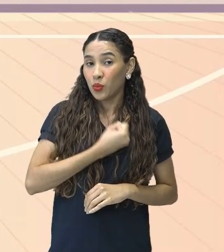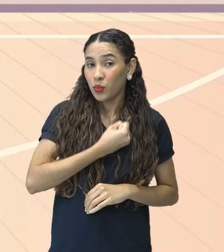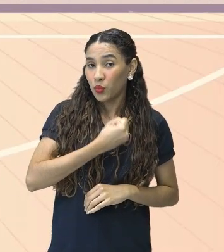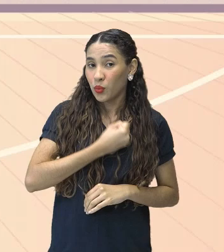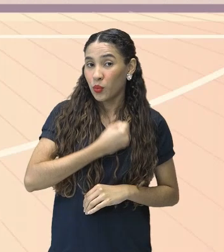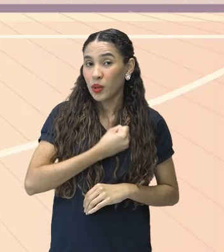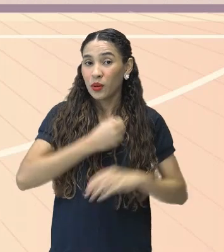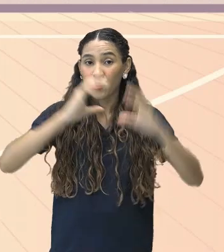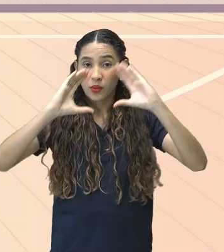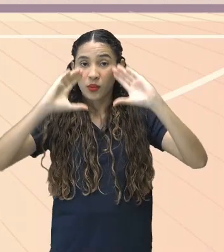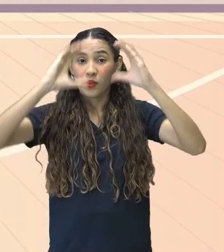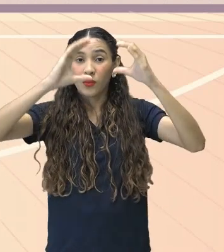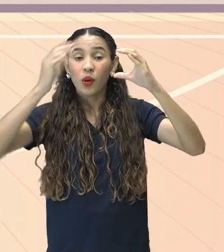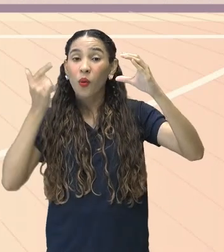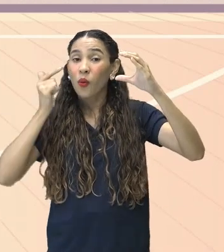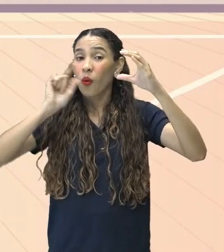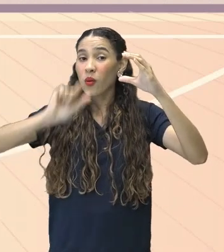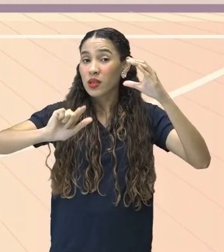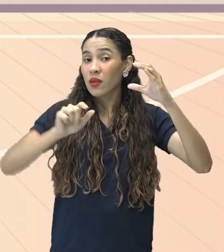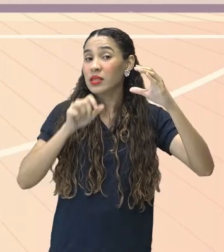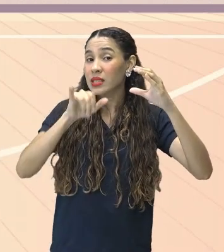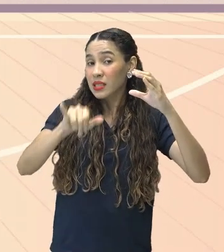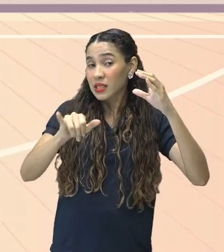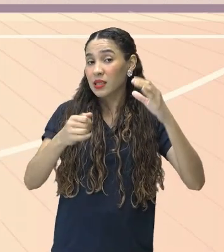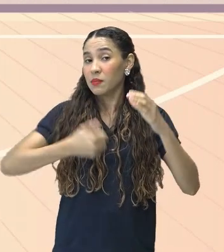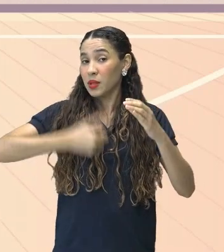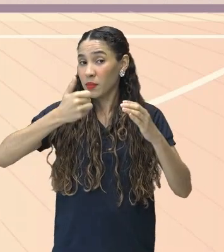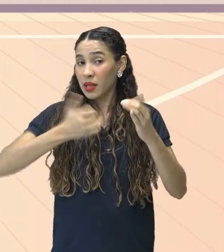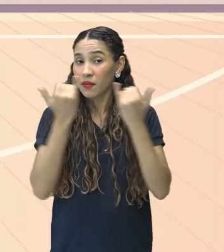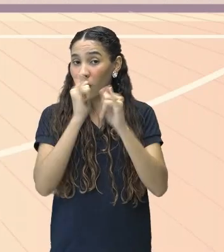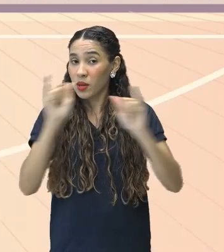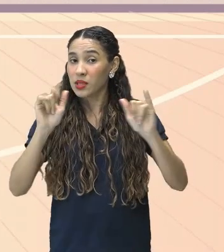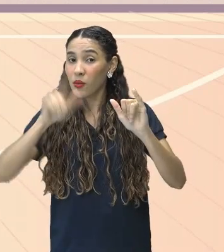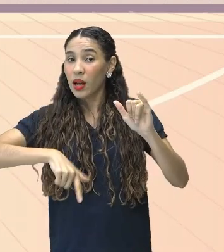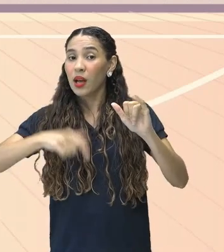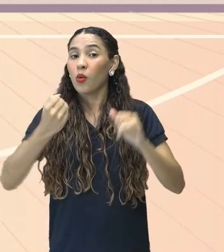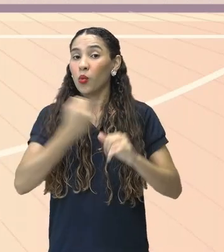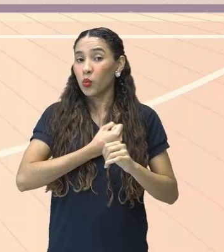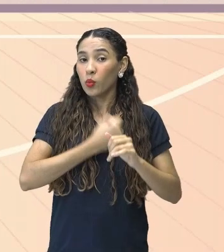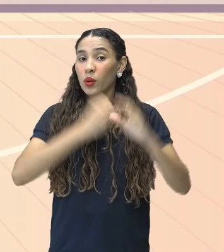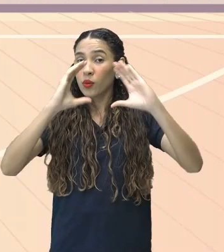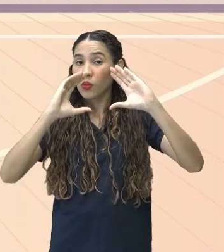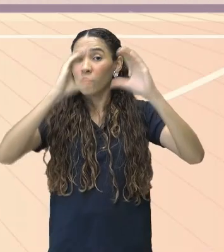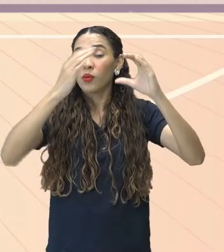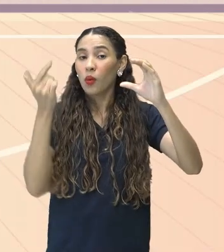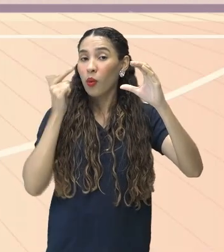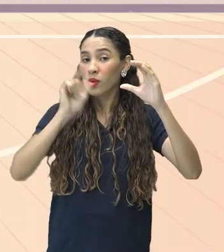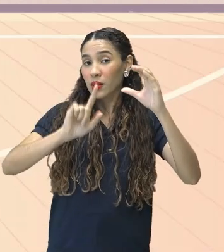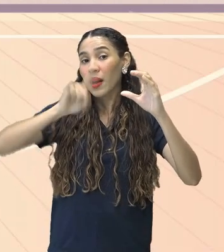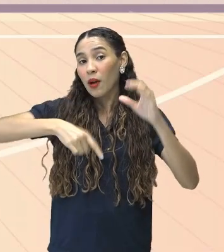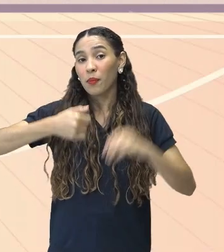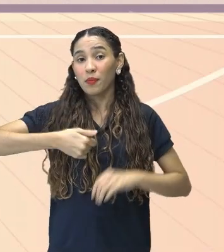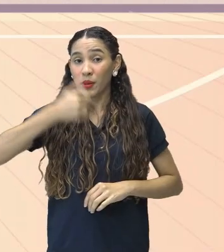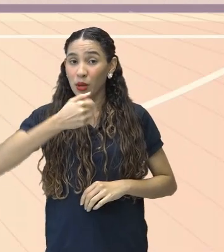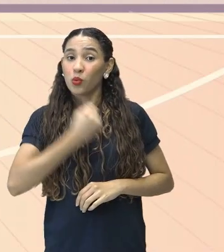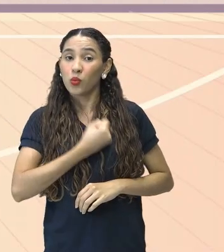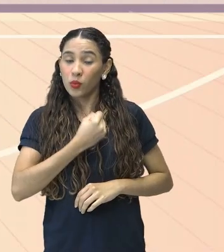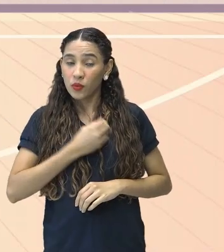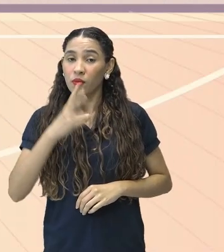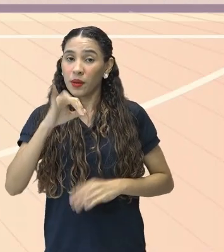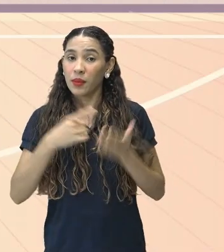de acertos. Então, se a primeira informação é o número de acertos, será o primeiro número que irá